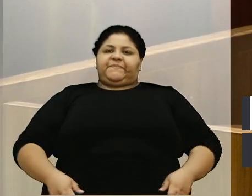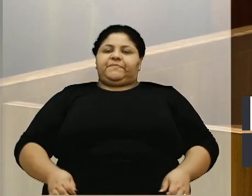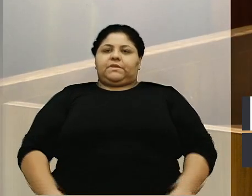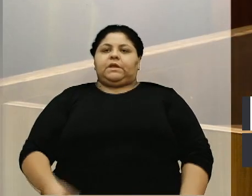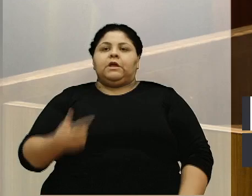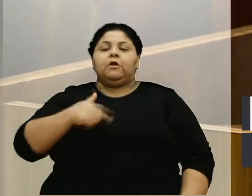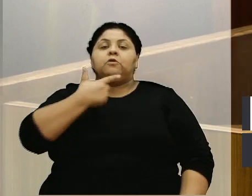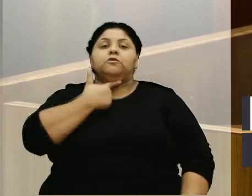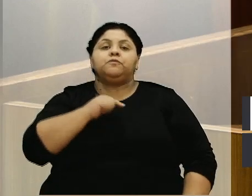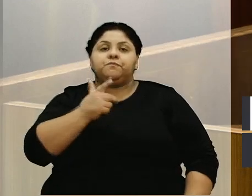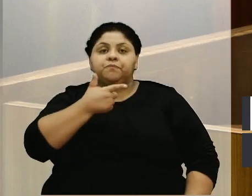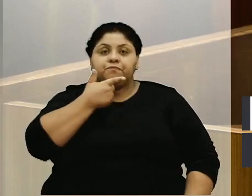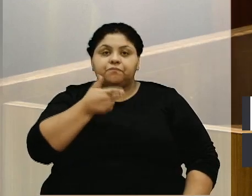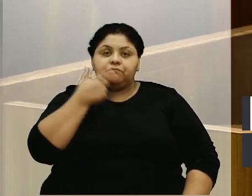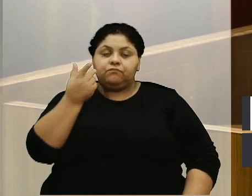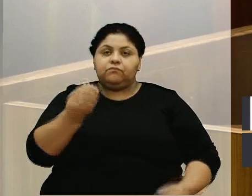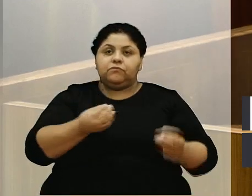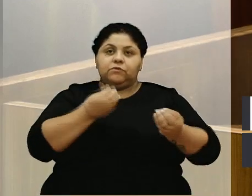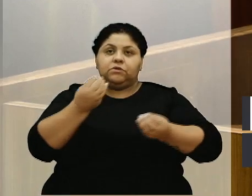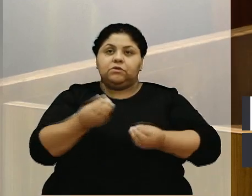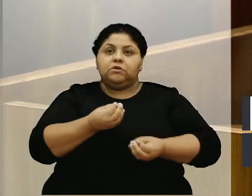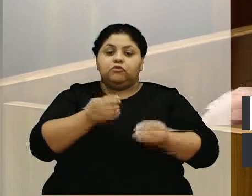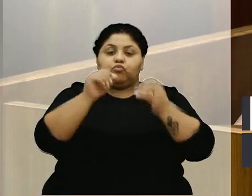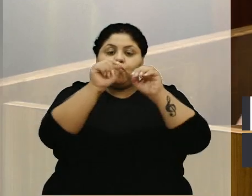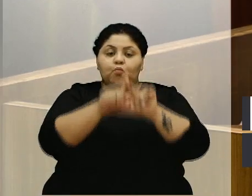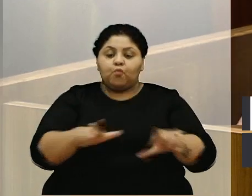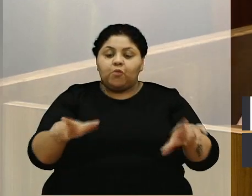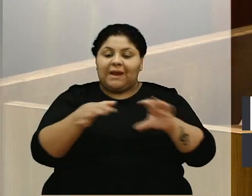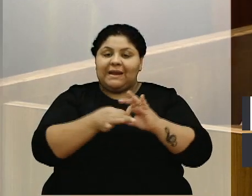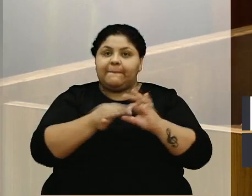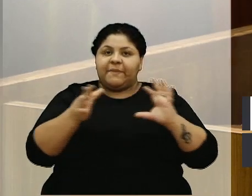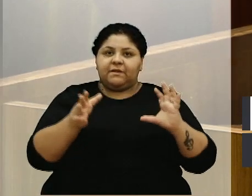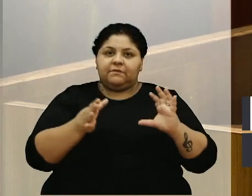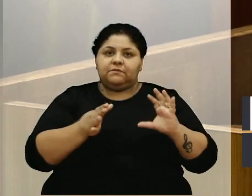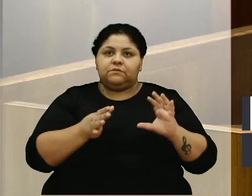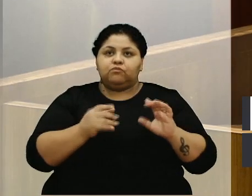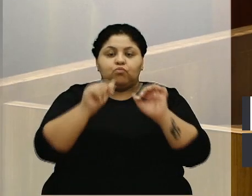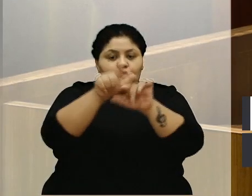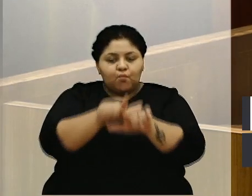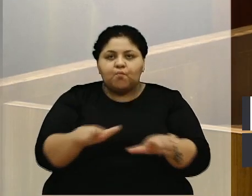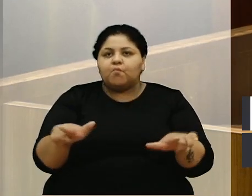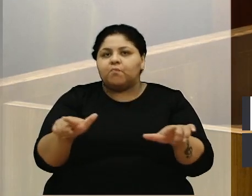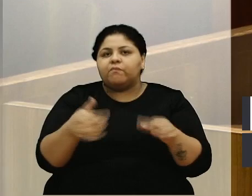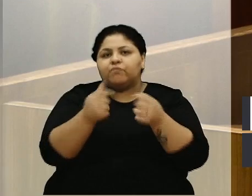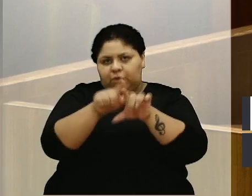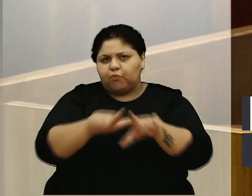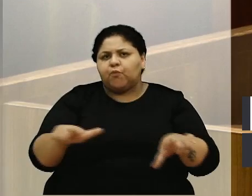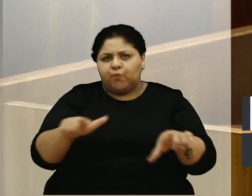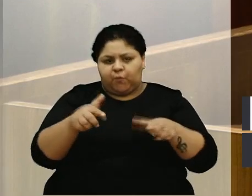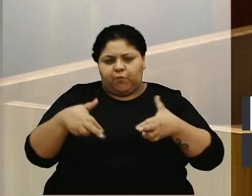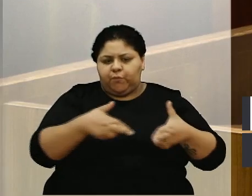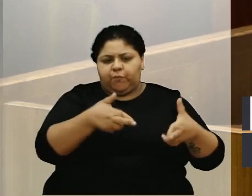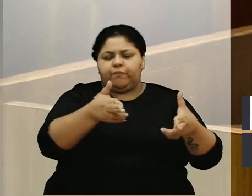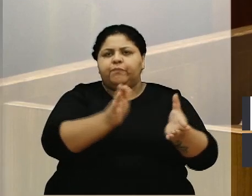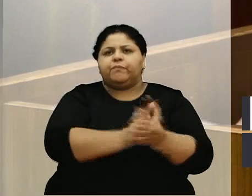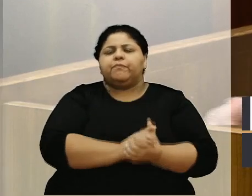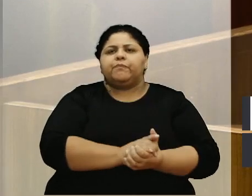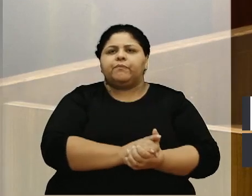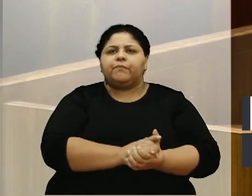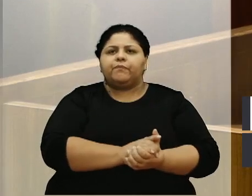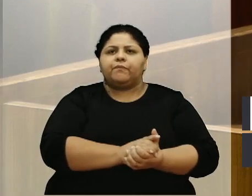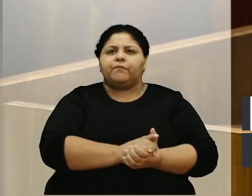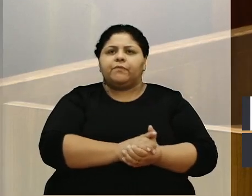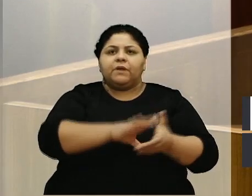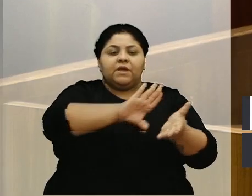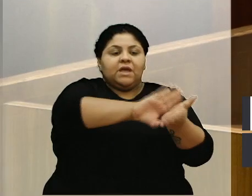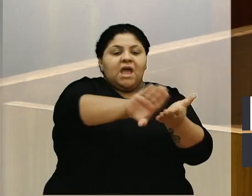aqui, então, como funciona o desassoreamento e a drenagem ou drenagem dos rios. O desassoreamento é uma